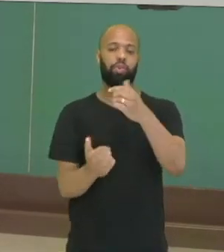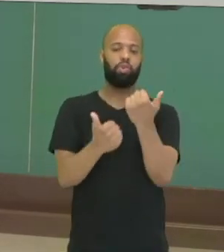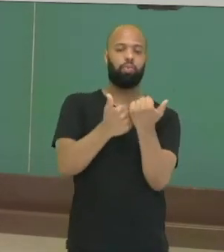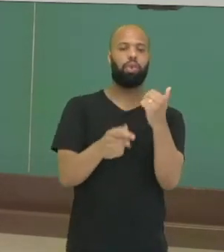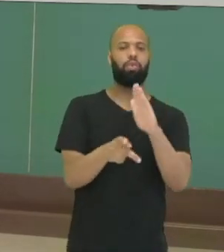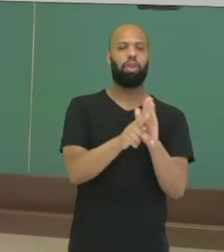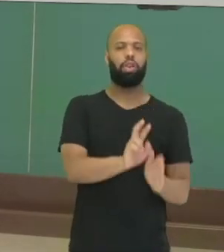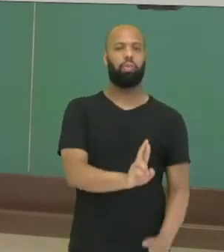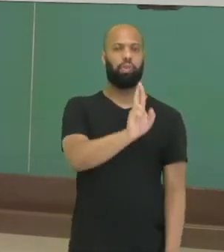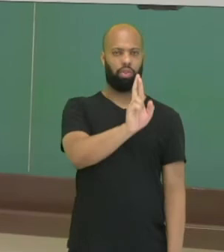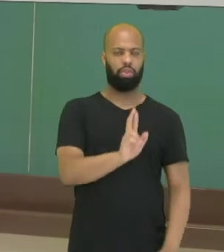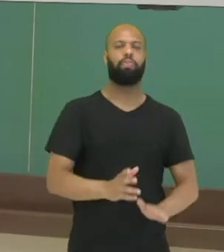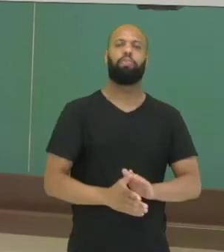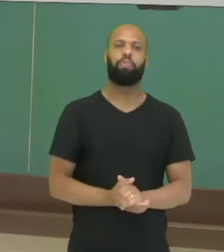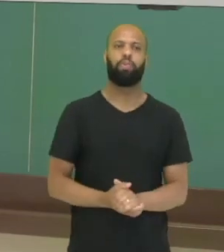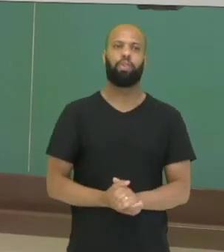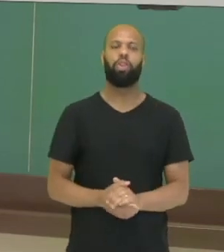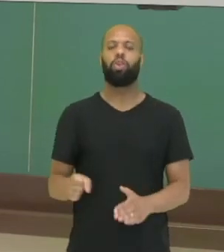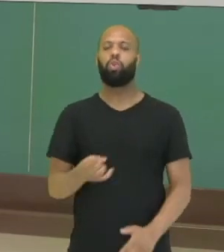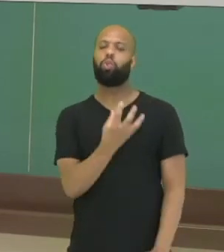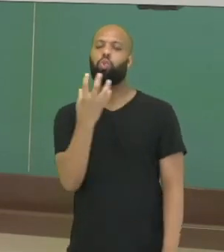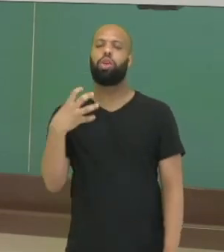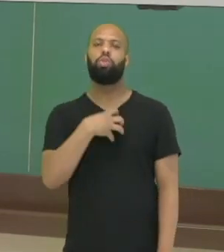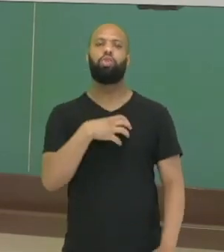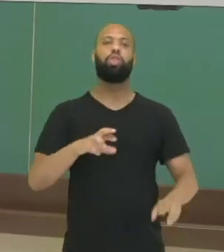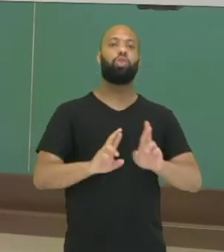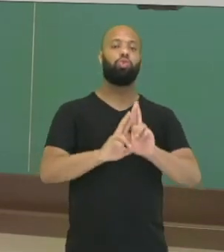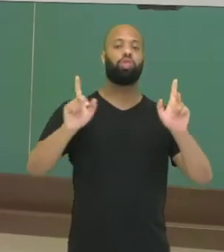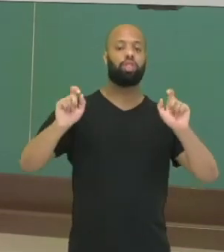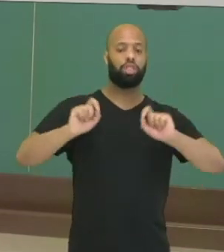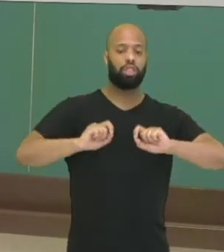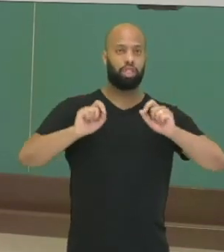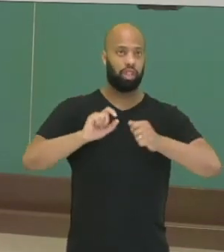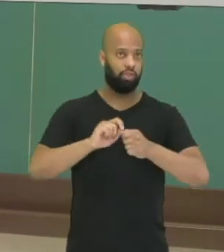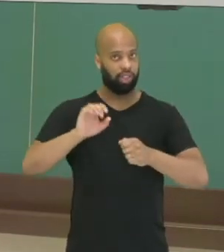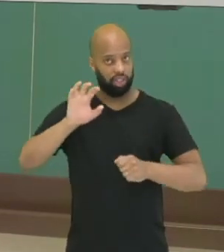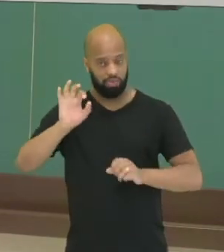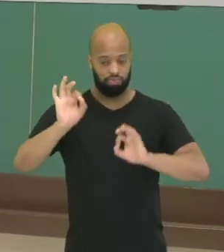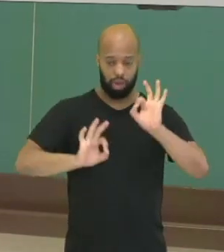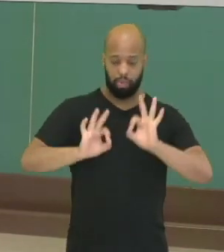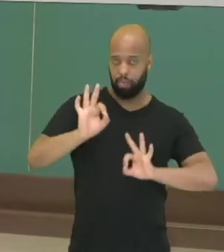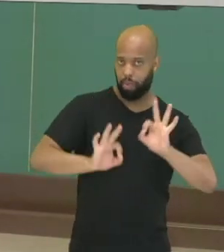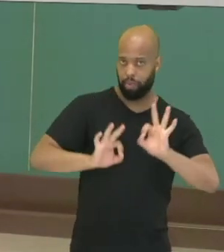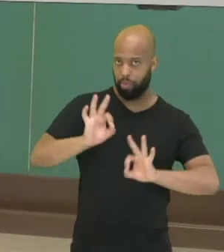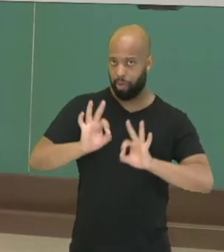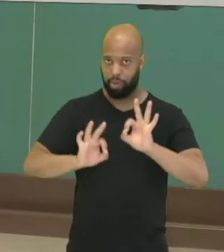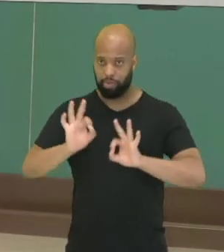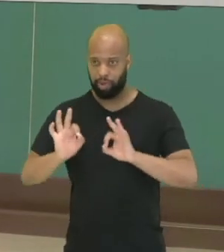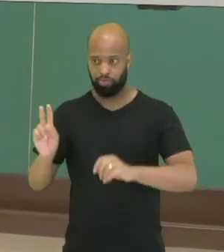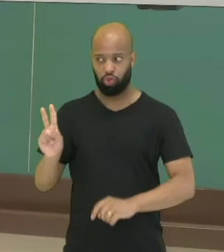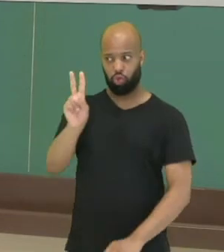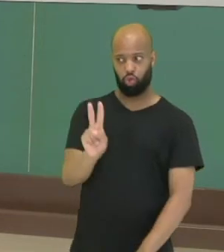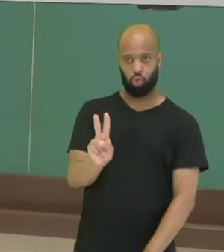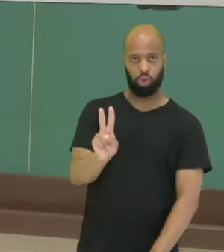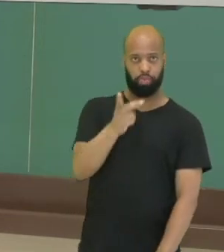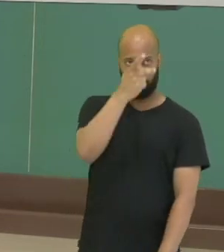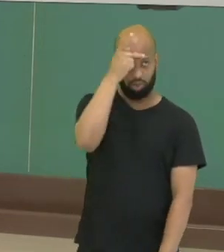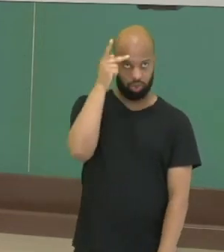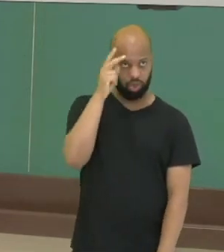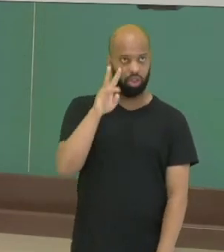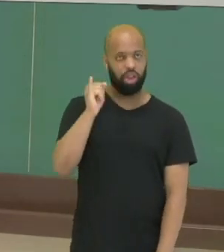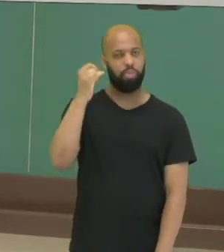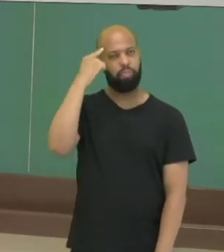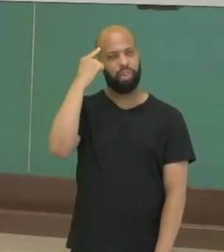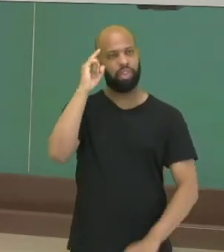e de suplente. De quantas maneiras distintas nós podemos formar essas duplas? Aqui nós vamos ter que pensar